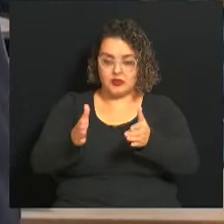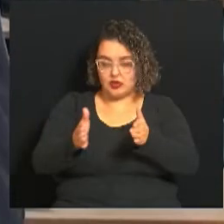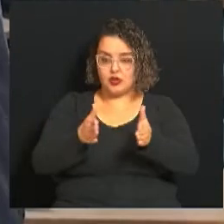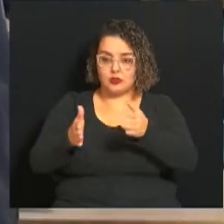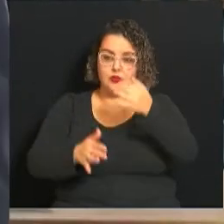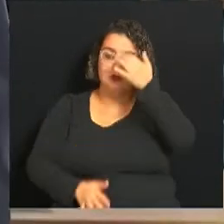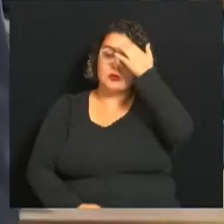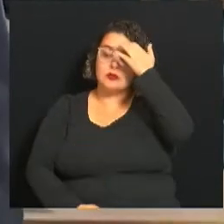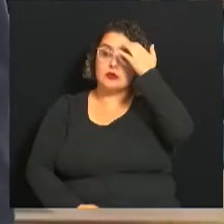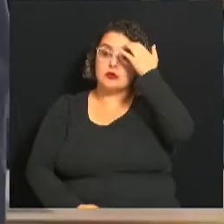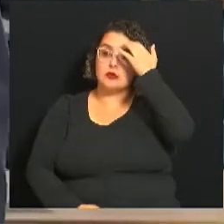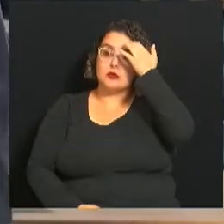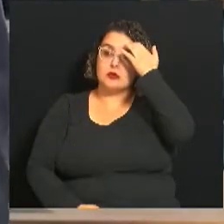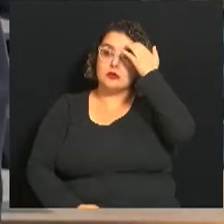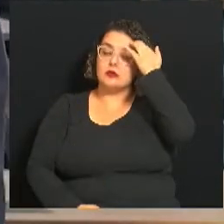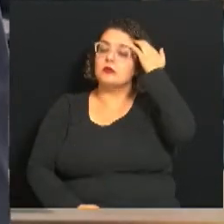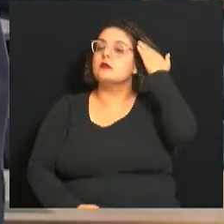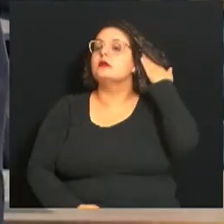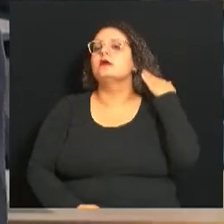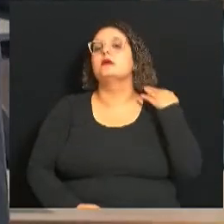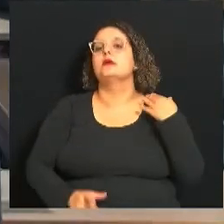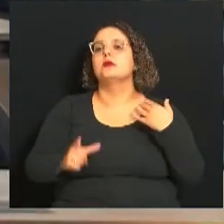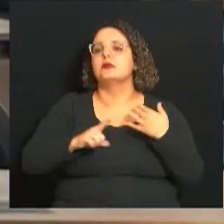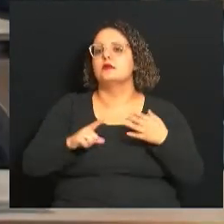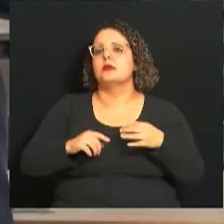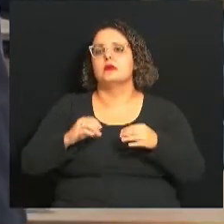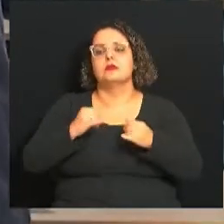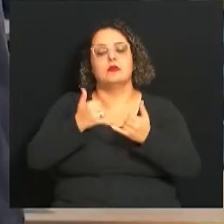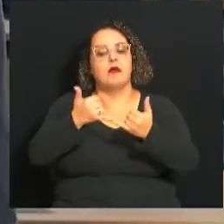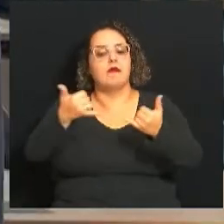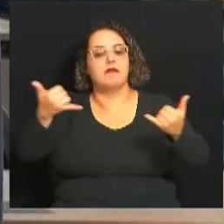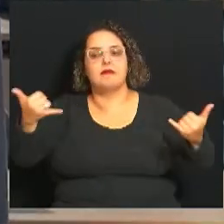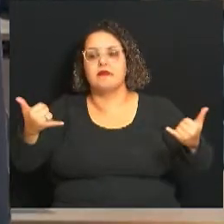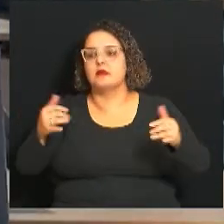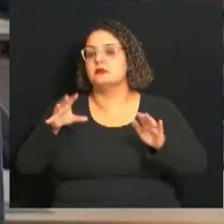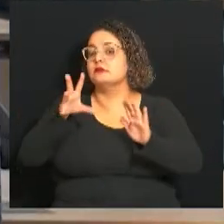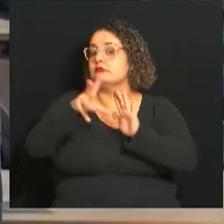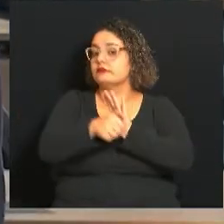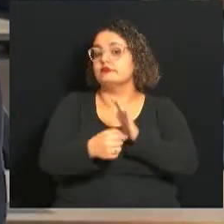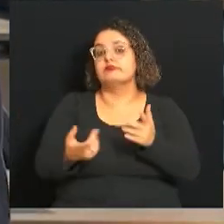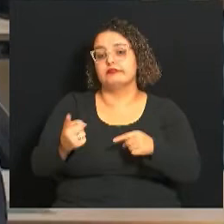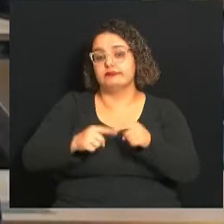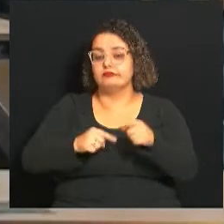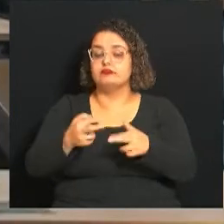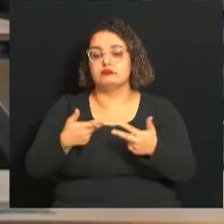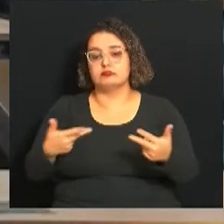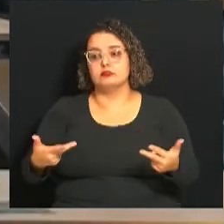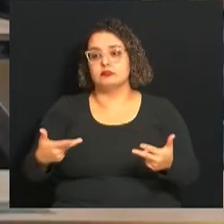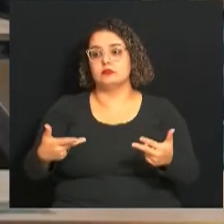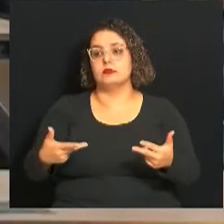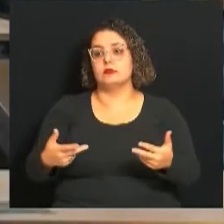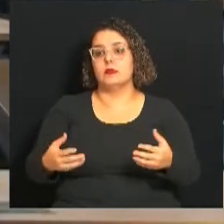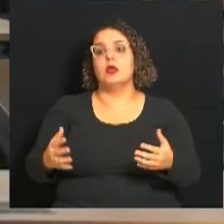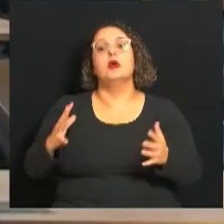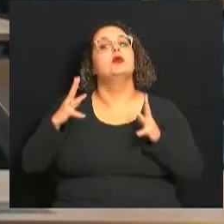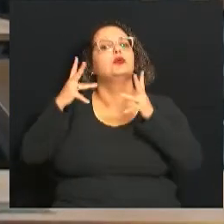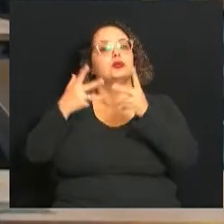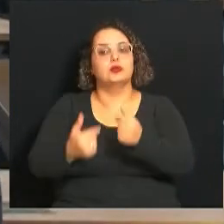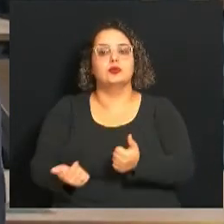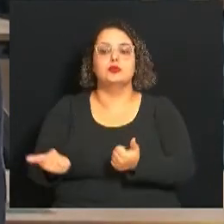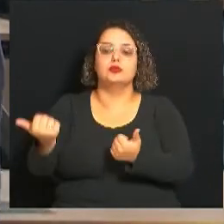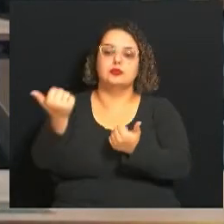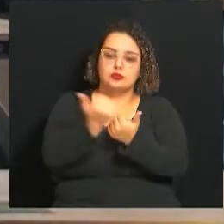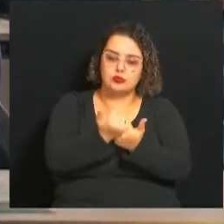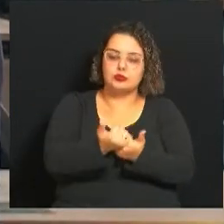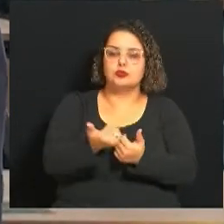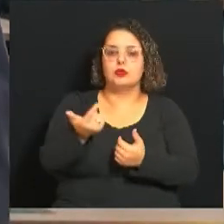então tiveram elementos, fiação, que foi furtada e que teve que ser tudo reconstituído. E além